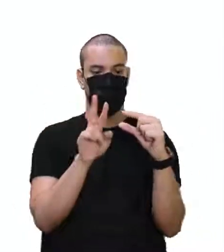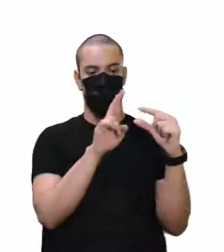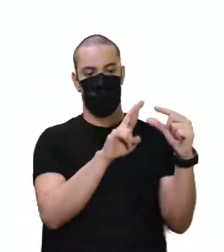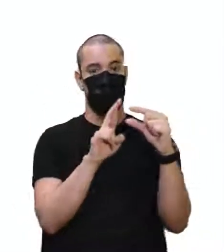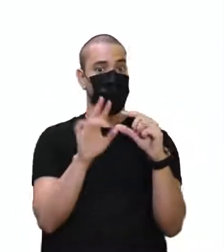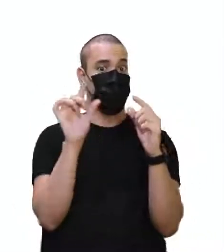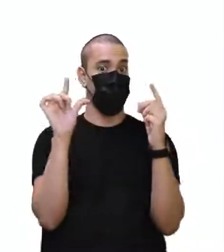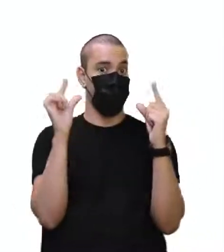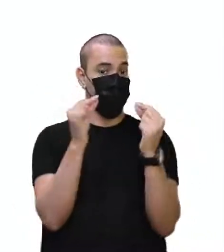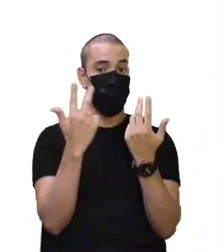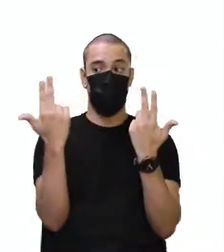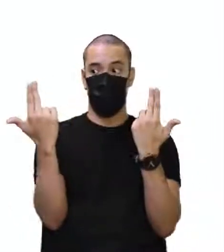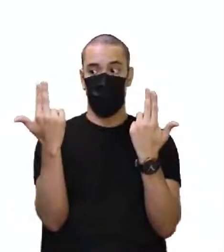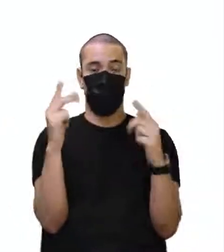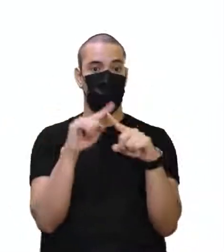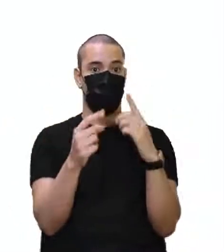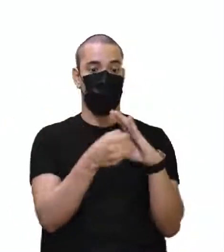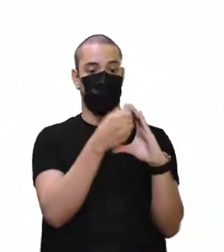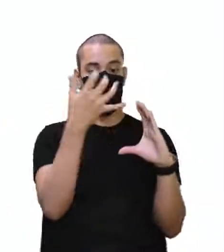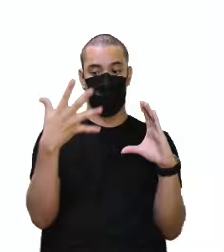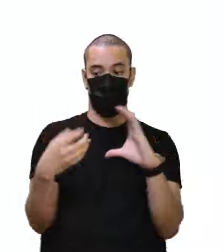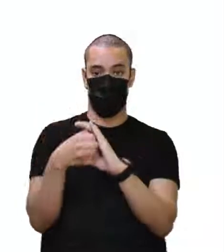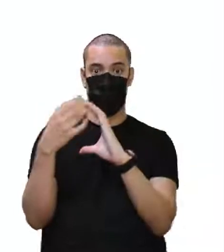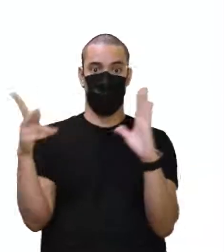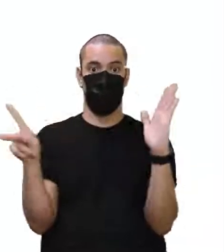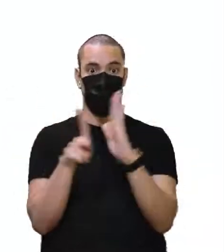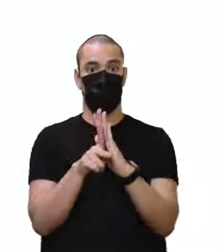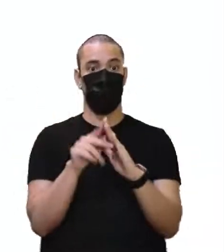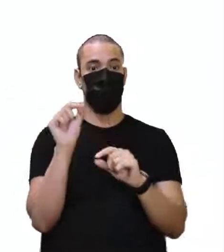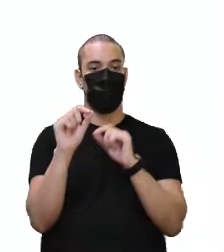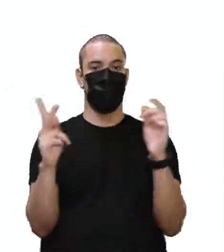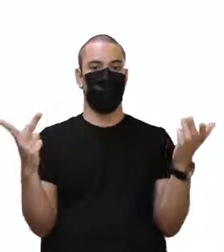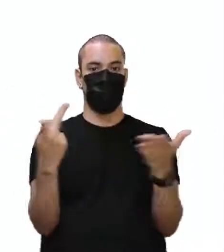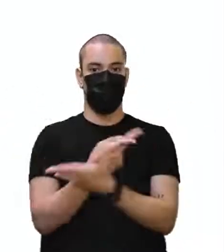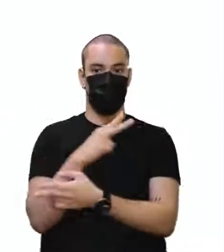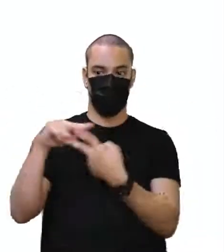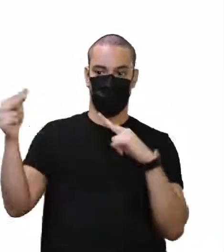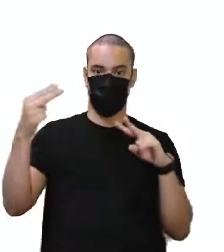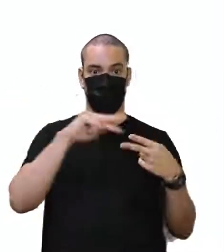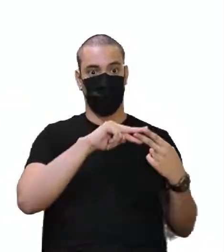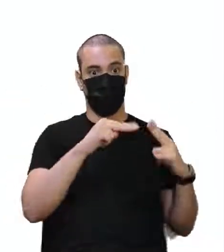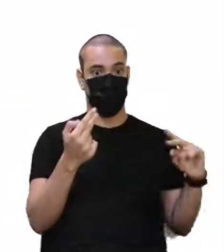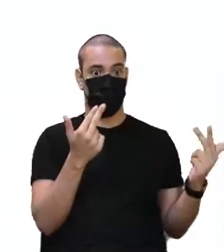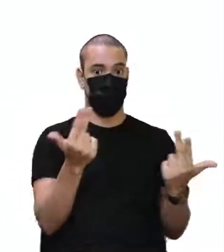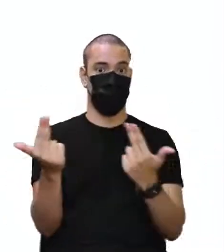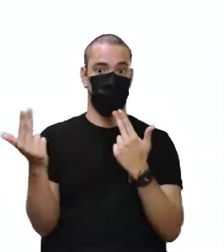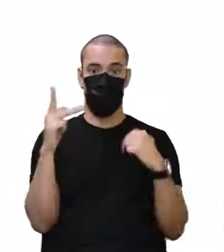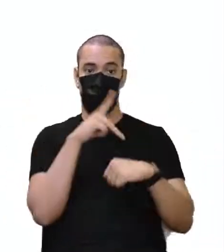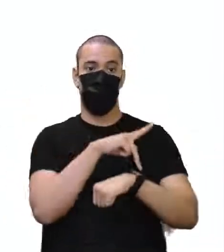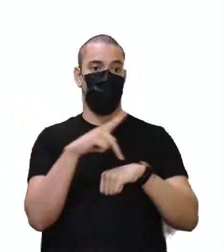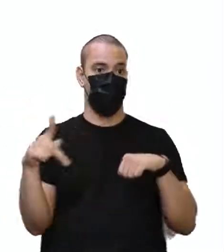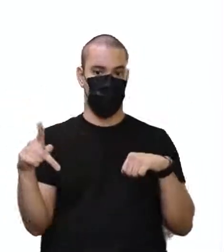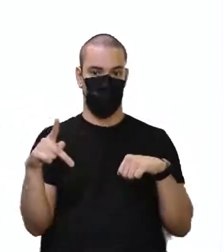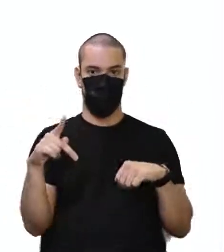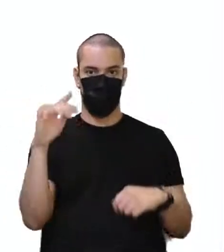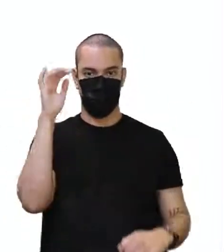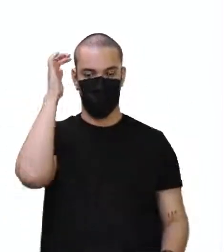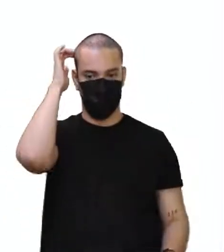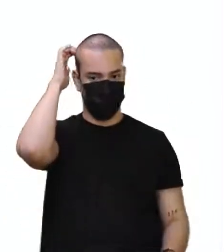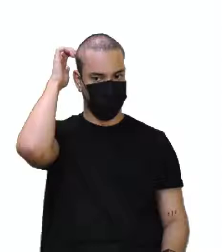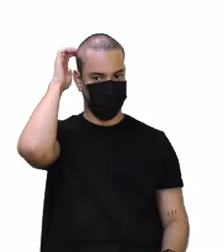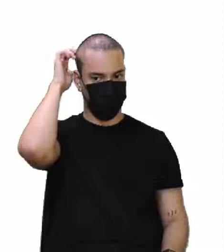tem dois indivíduos com duas características em homozigose, são os indivíduos puros, tá